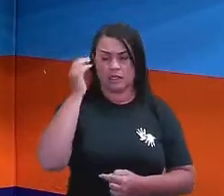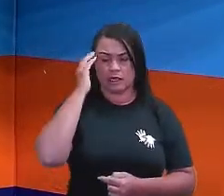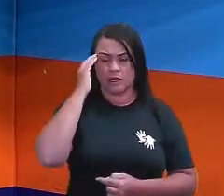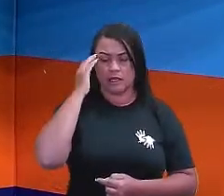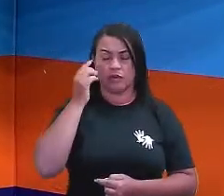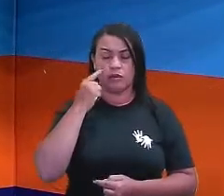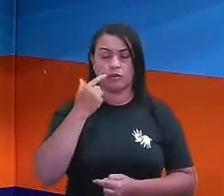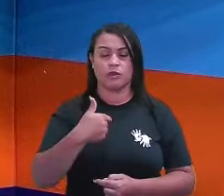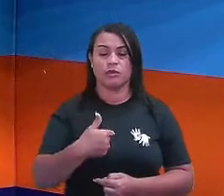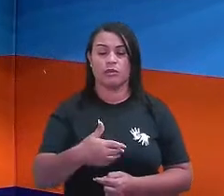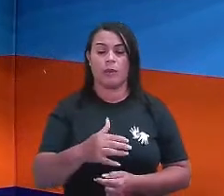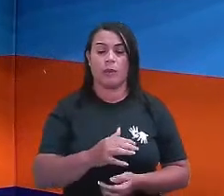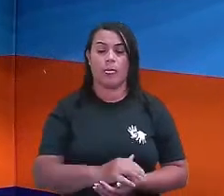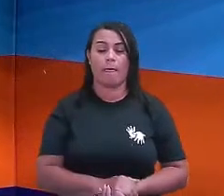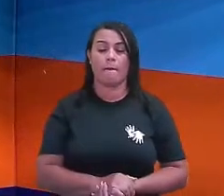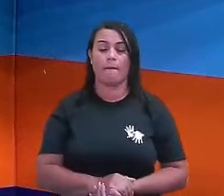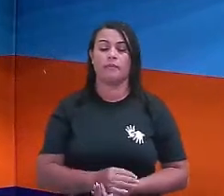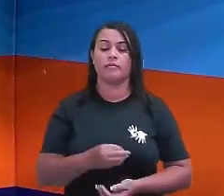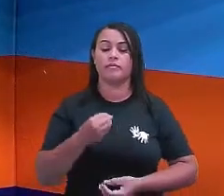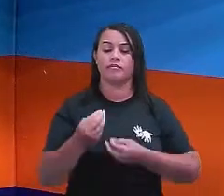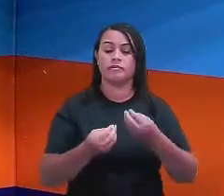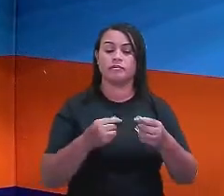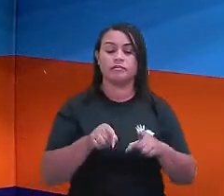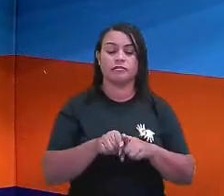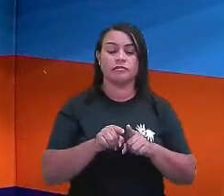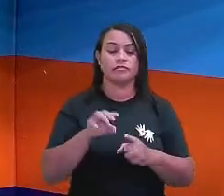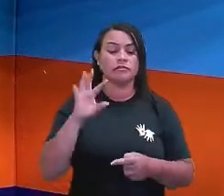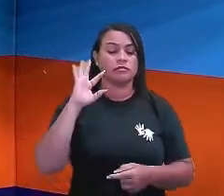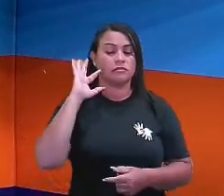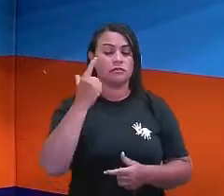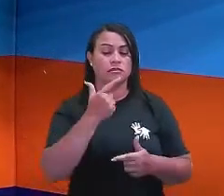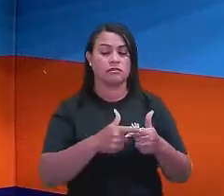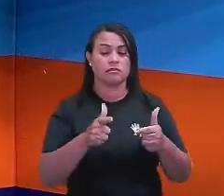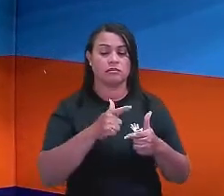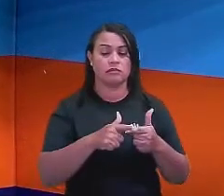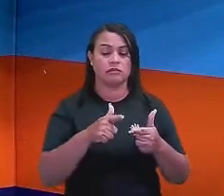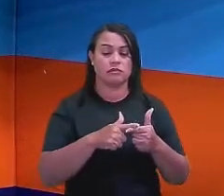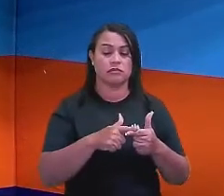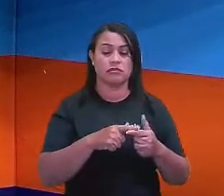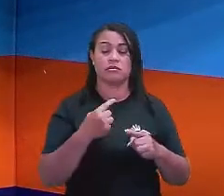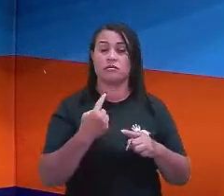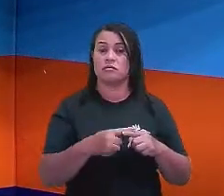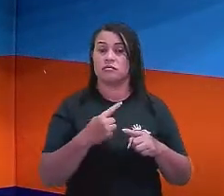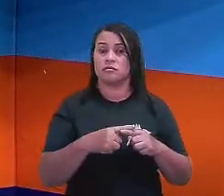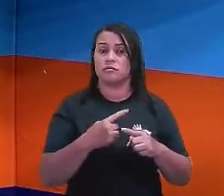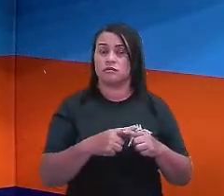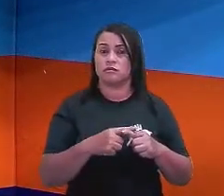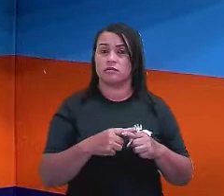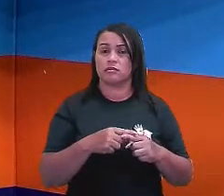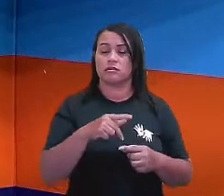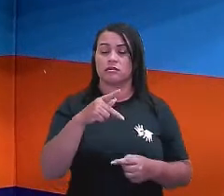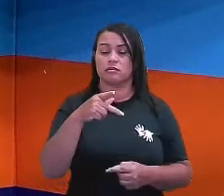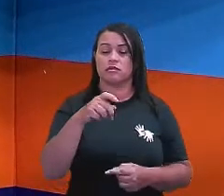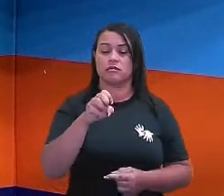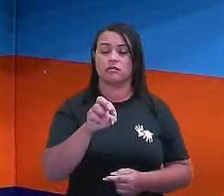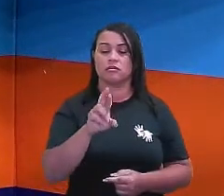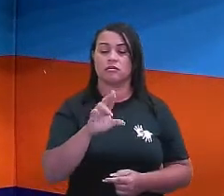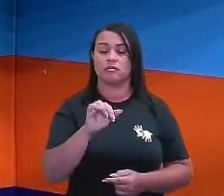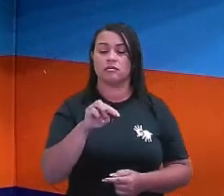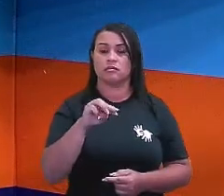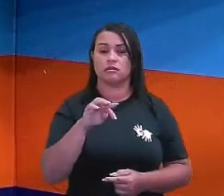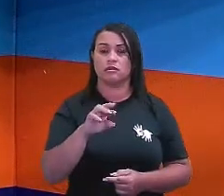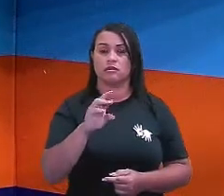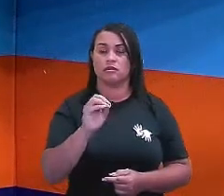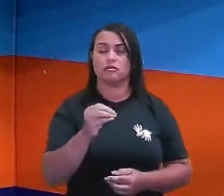entender? Vamos seguir. Com isso, a gente pode solucionar o nosso problema, porque para o perímetro a